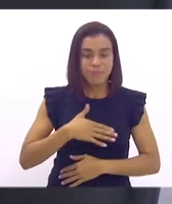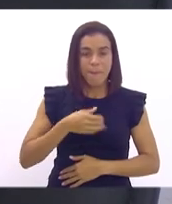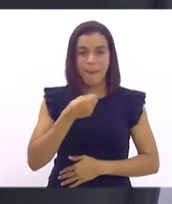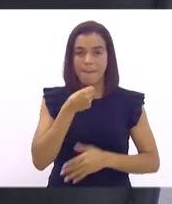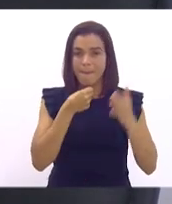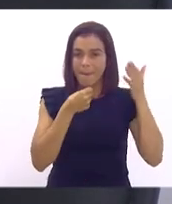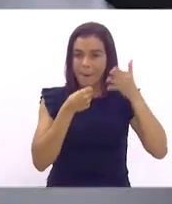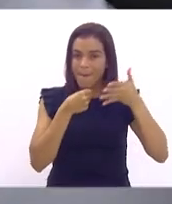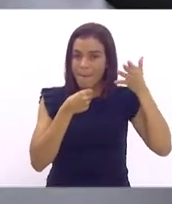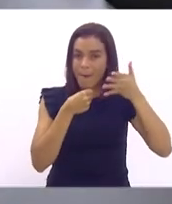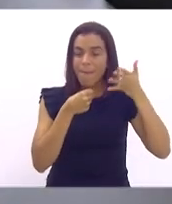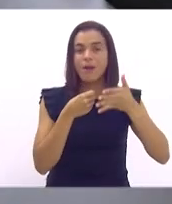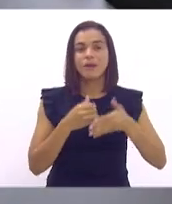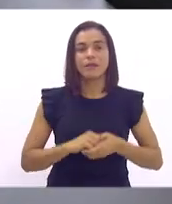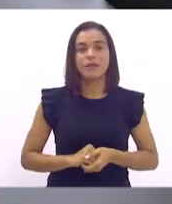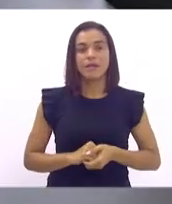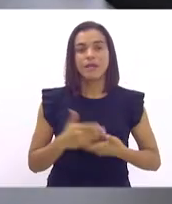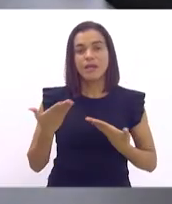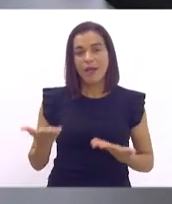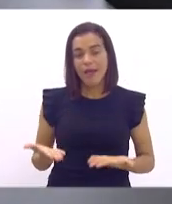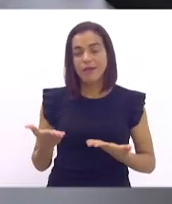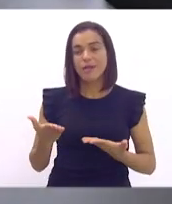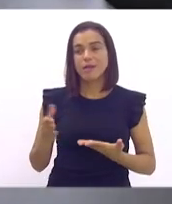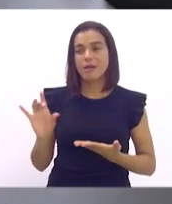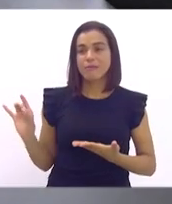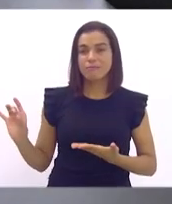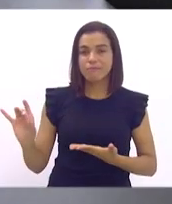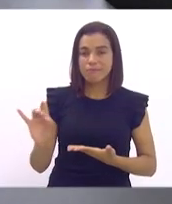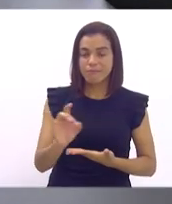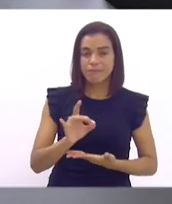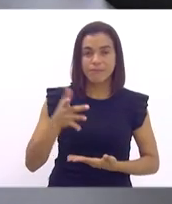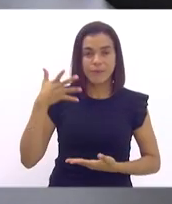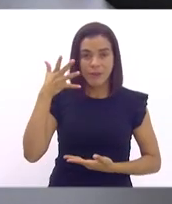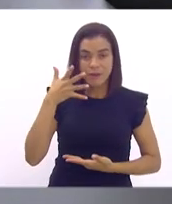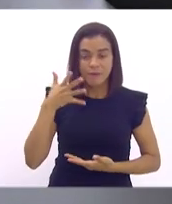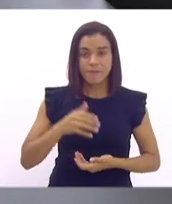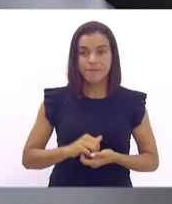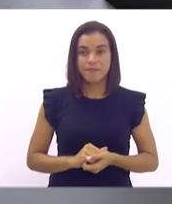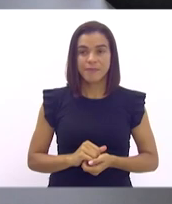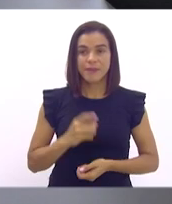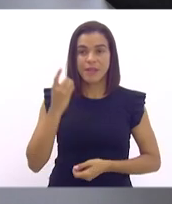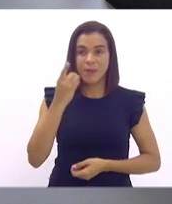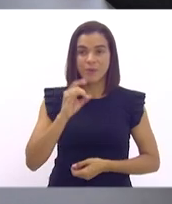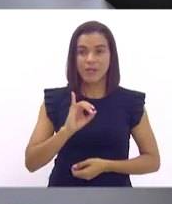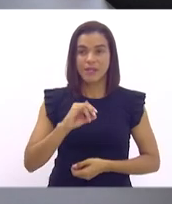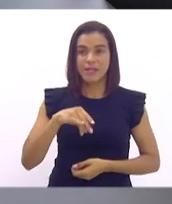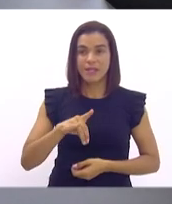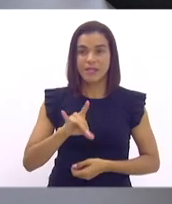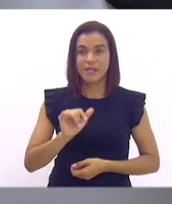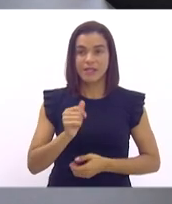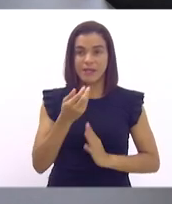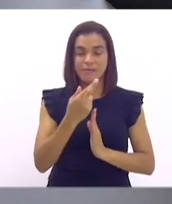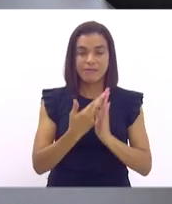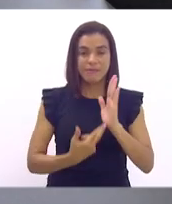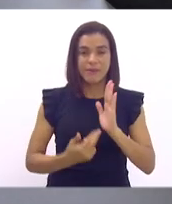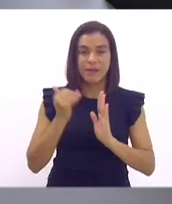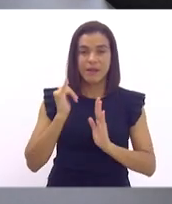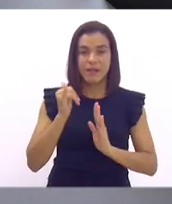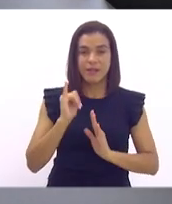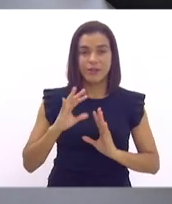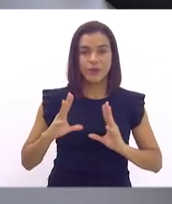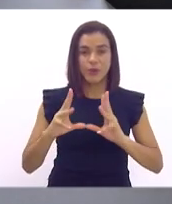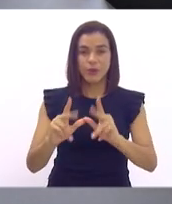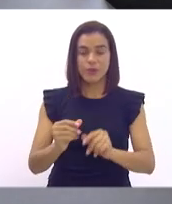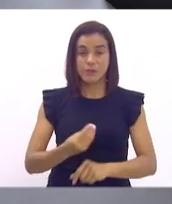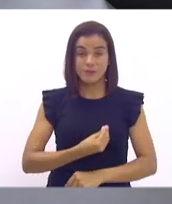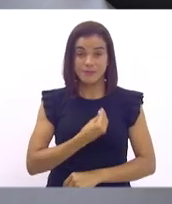doutora Pâmela e vou encaminhar aqui as nossas considerações. Deputada Índia Armelau, nossa relatora. Bom dia para todos presentes. Vou